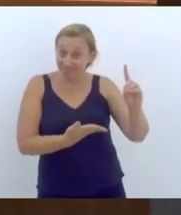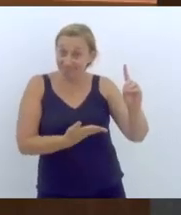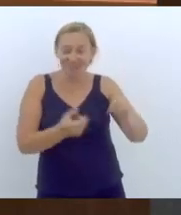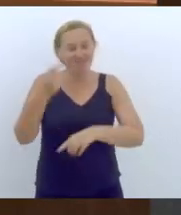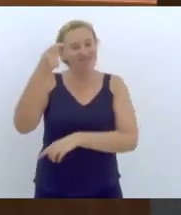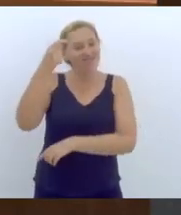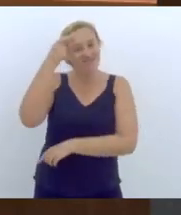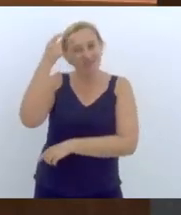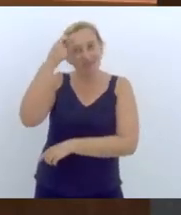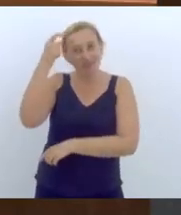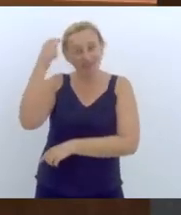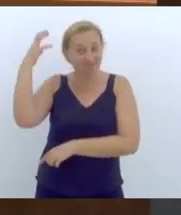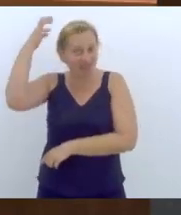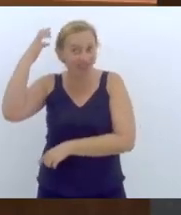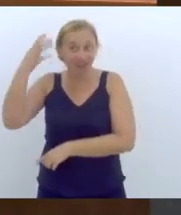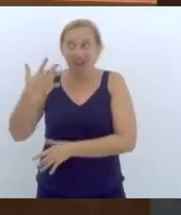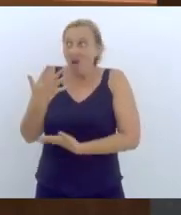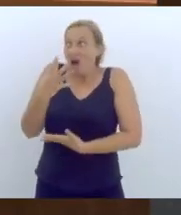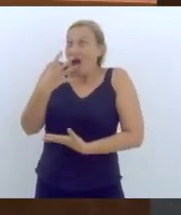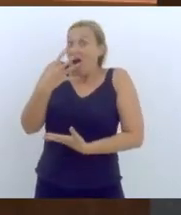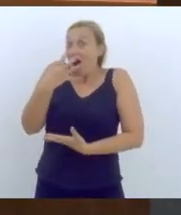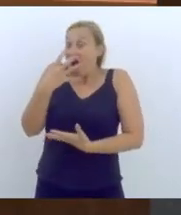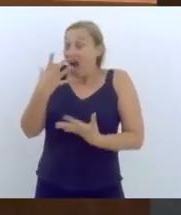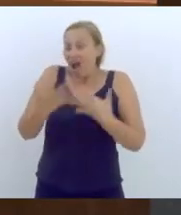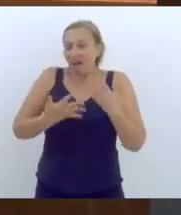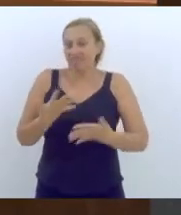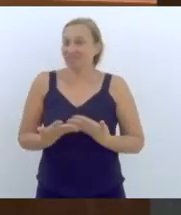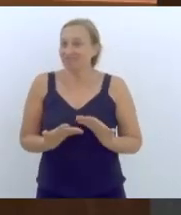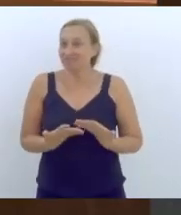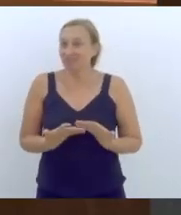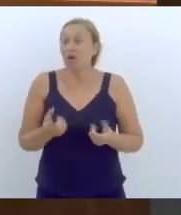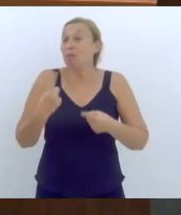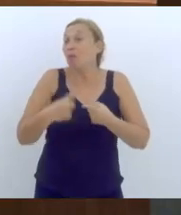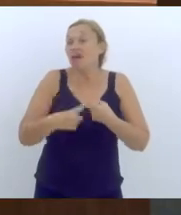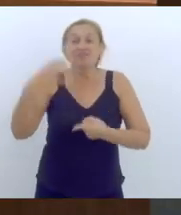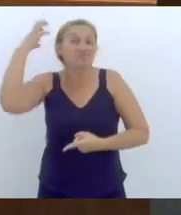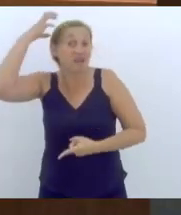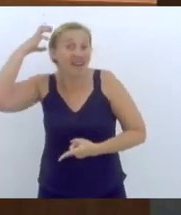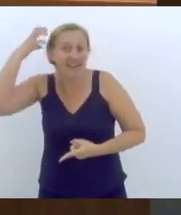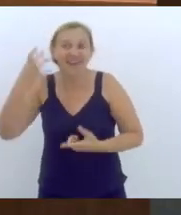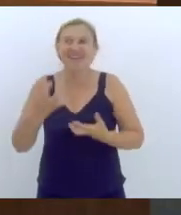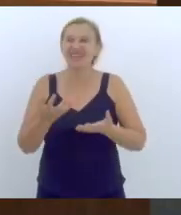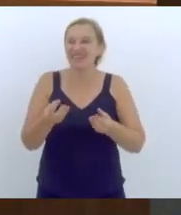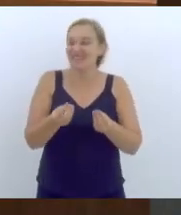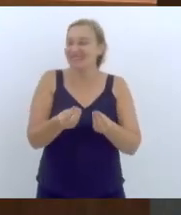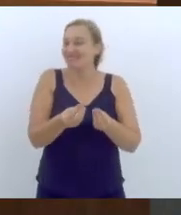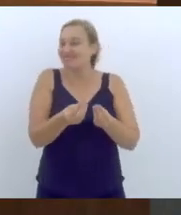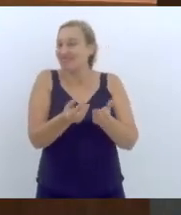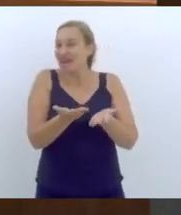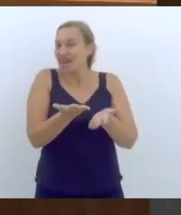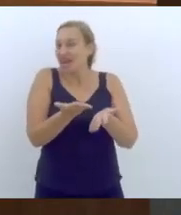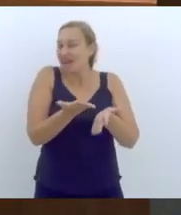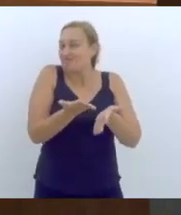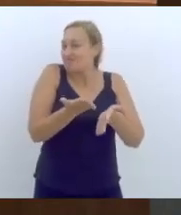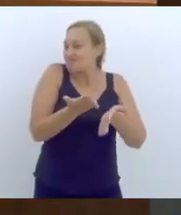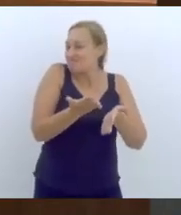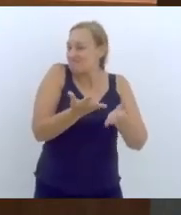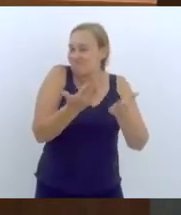de Marielle Franco, e isso eu achei extremamente pertinente, porque Marielle Franco quebra paradigmas,